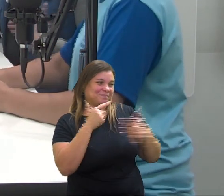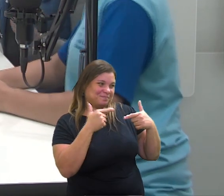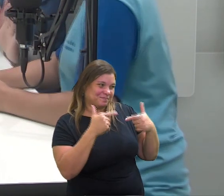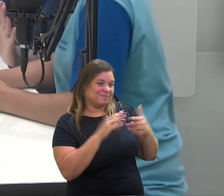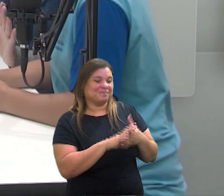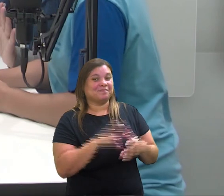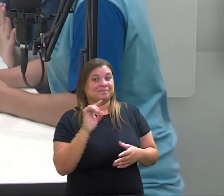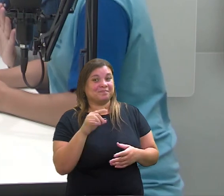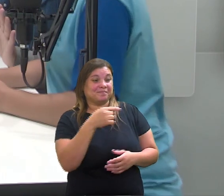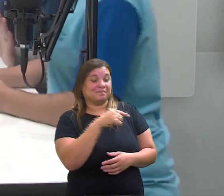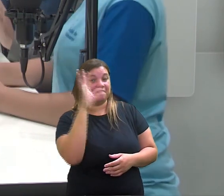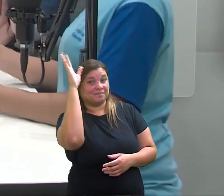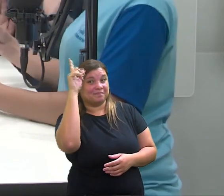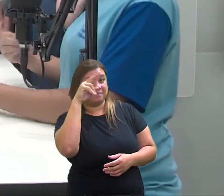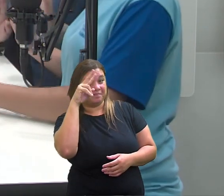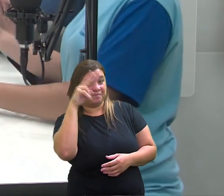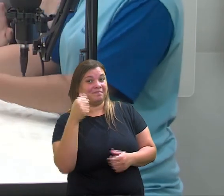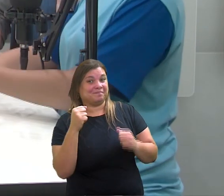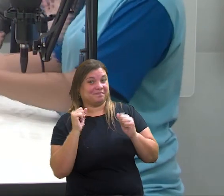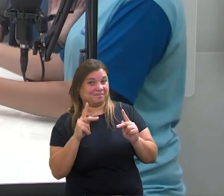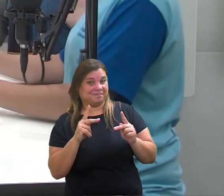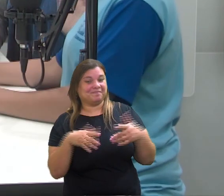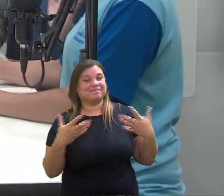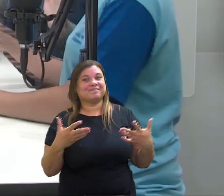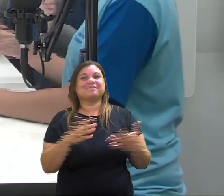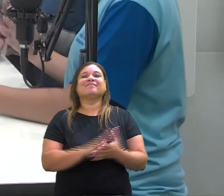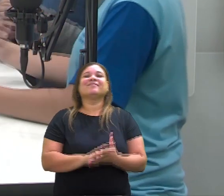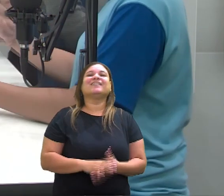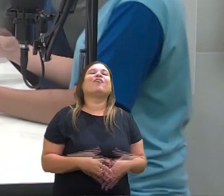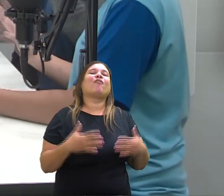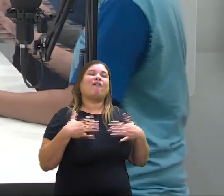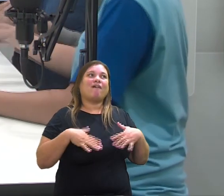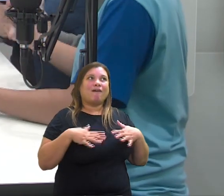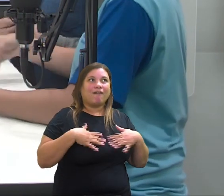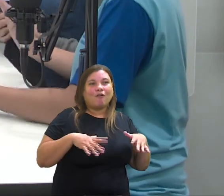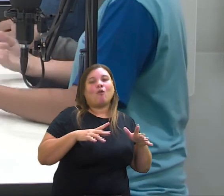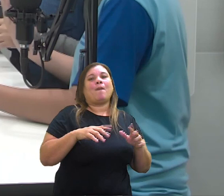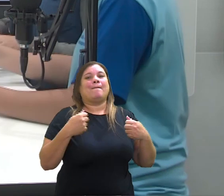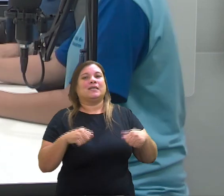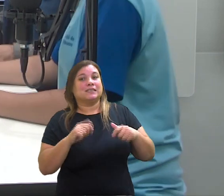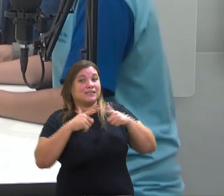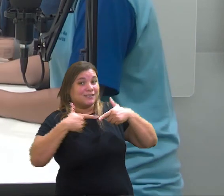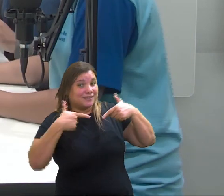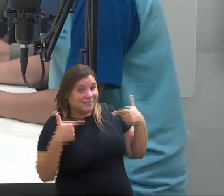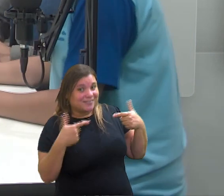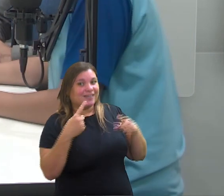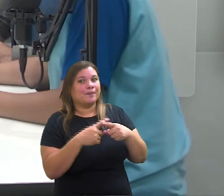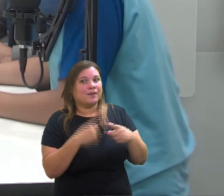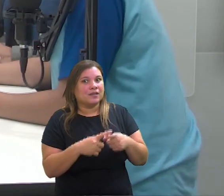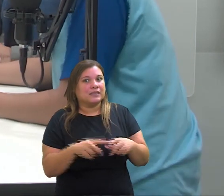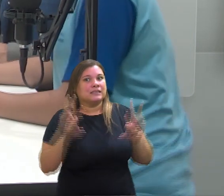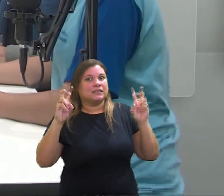Falei que o assunto era tenso. Né, a gente Vamos rir um Vou pouquinho. começar que a rir, né? É. Há